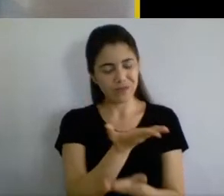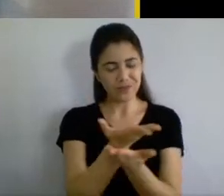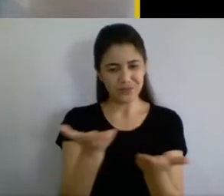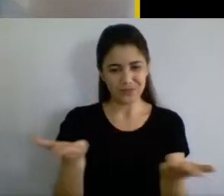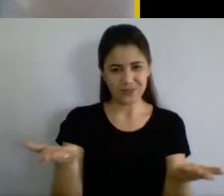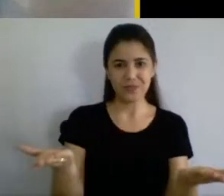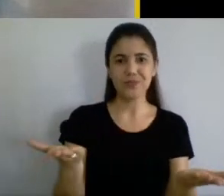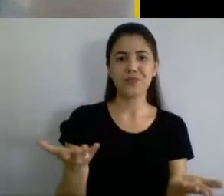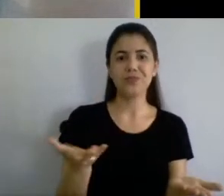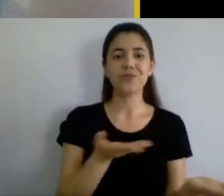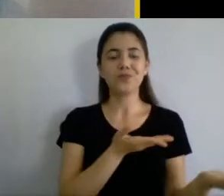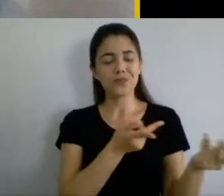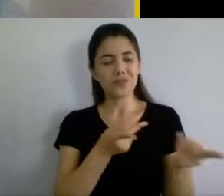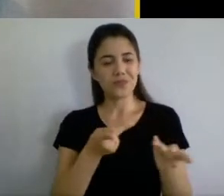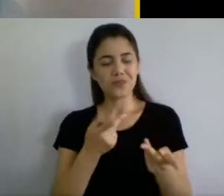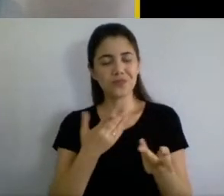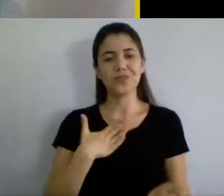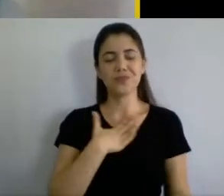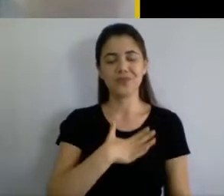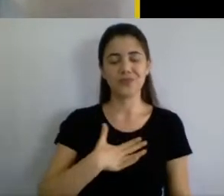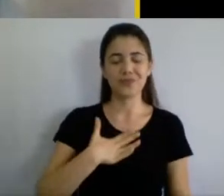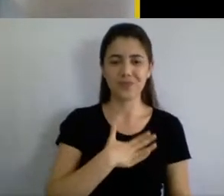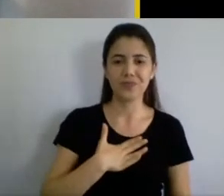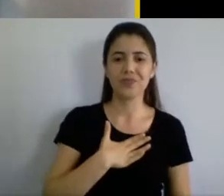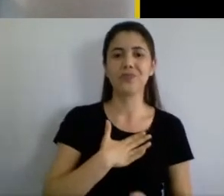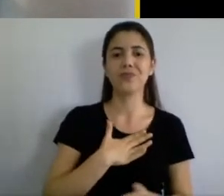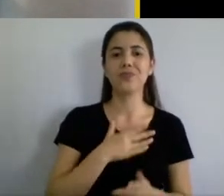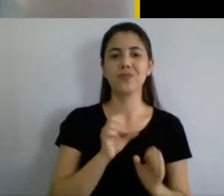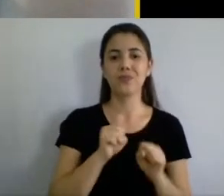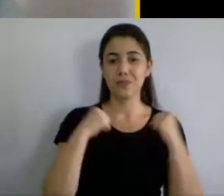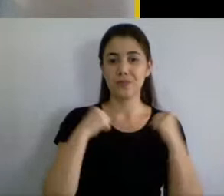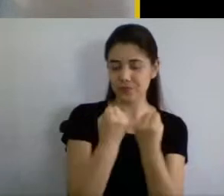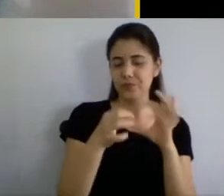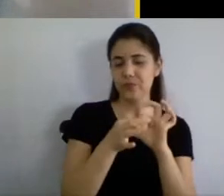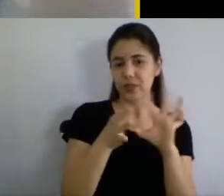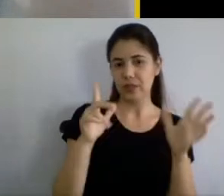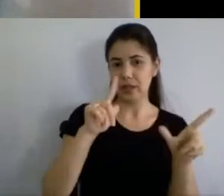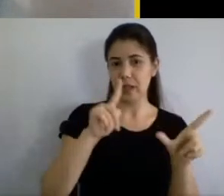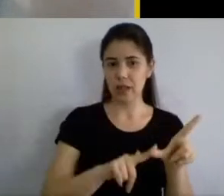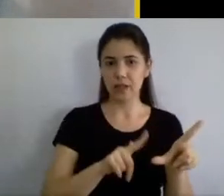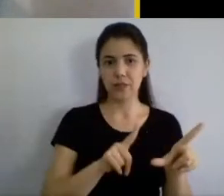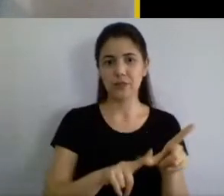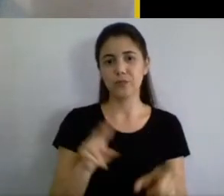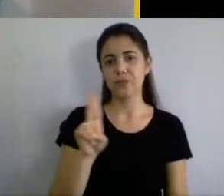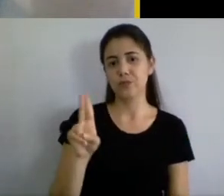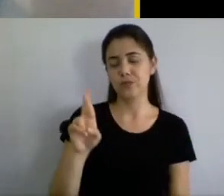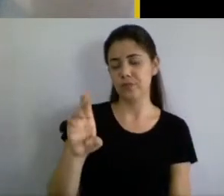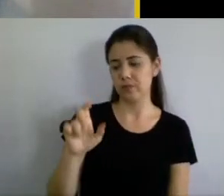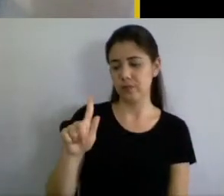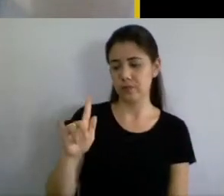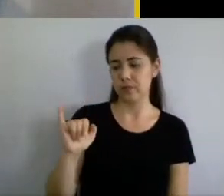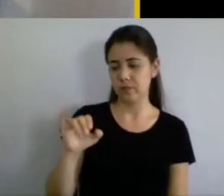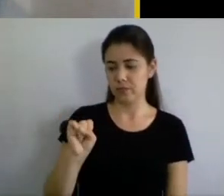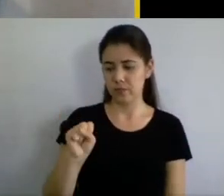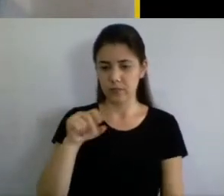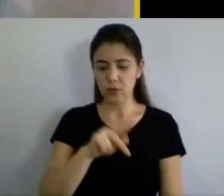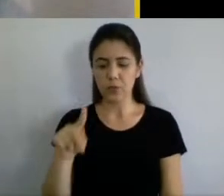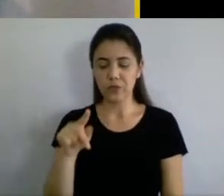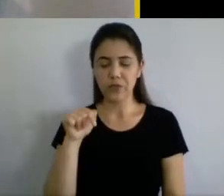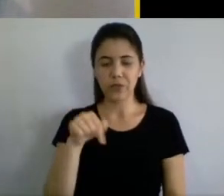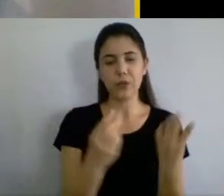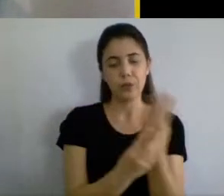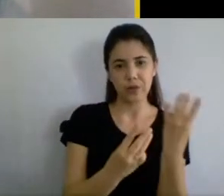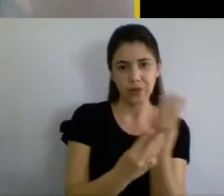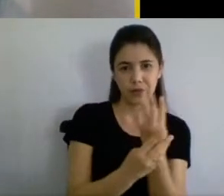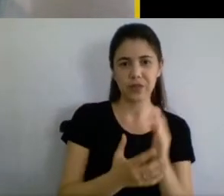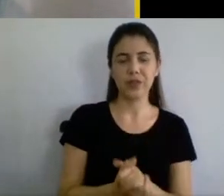ao Seminário Abertos das Letras. Meu nome é Regis Souza. Eu coordeno esse projeto aqui da UFSM, onde essas transmissões são, na sua